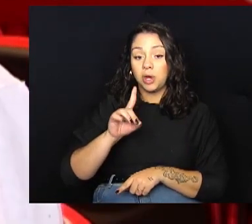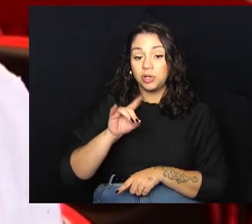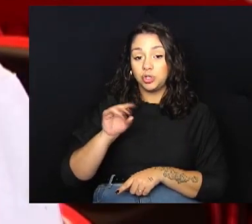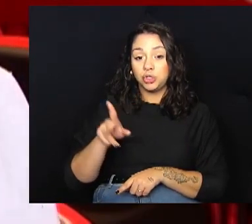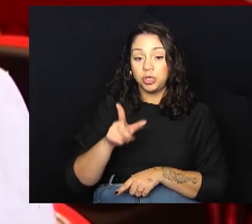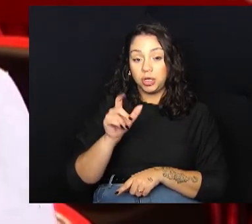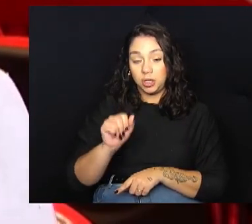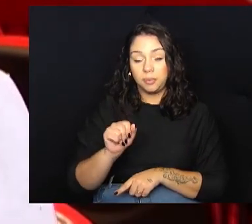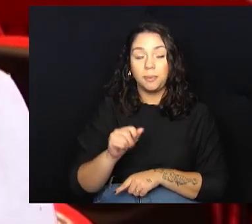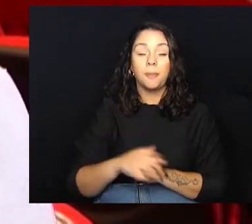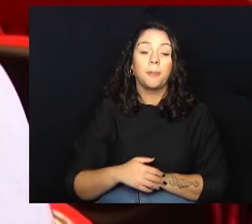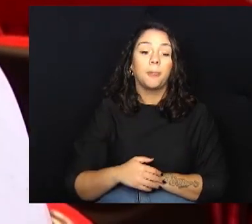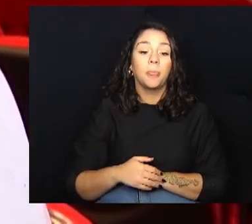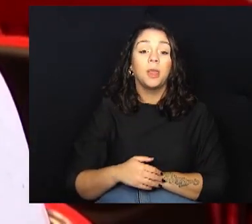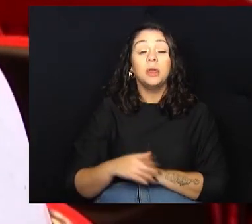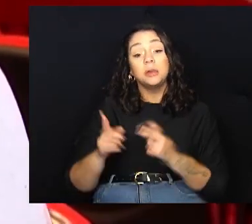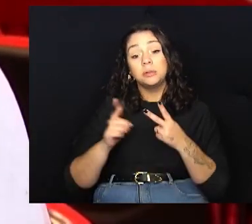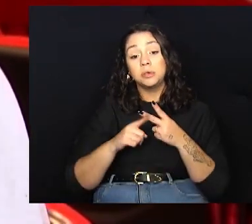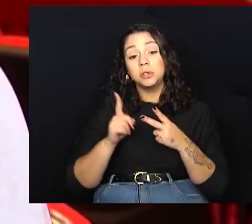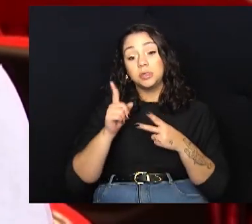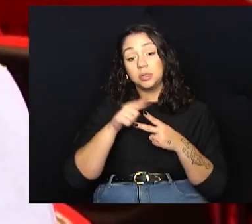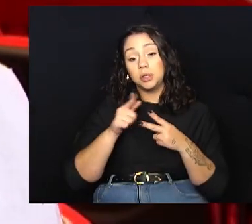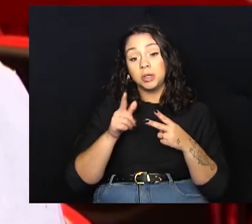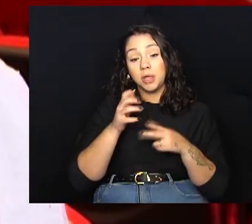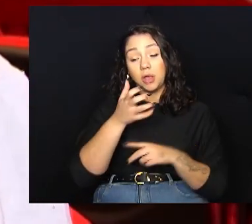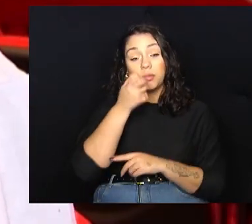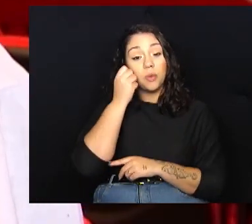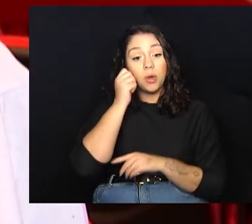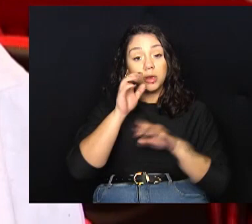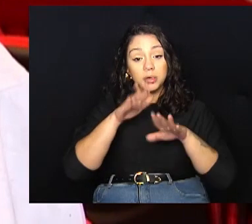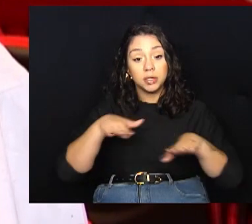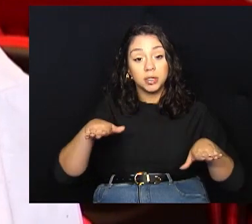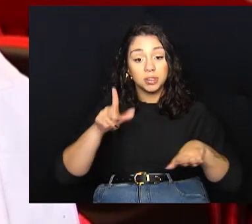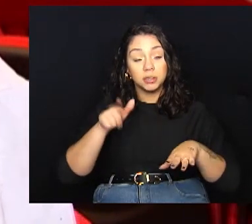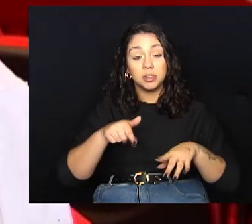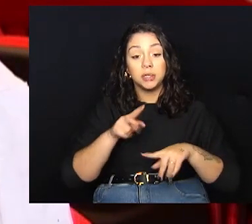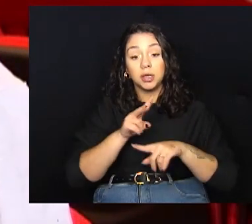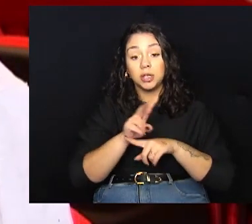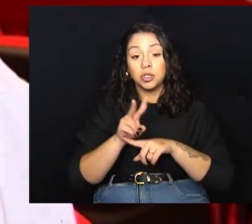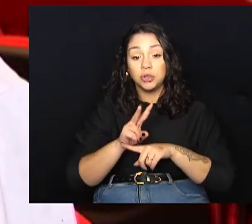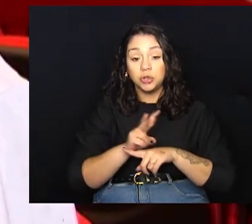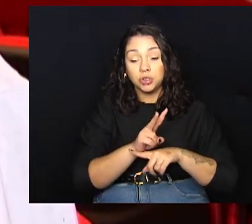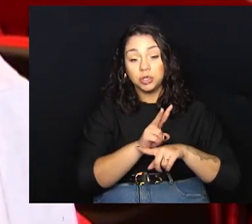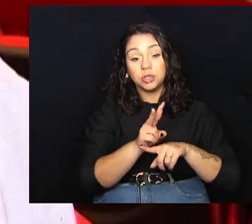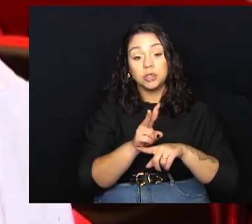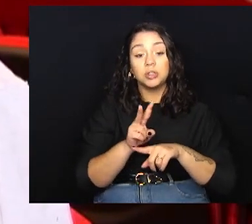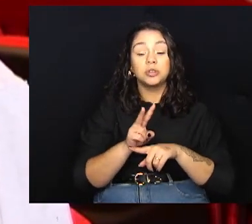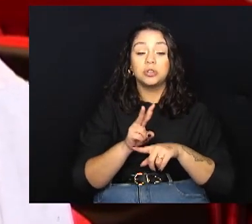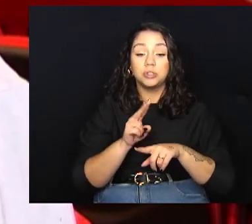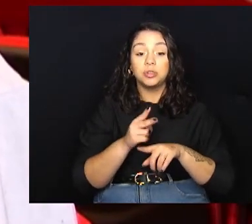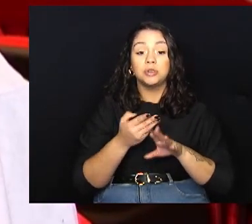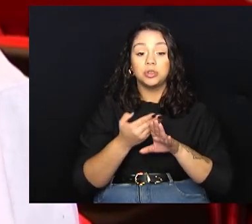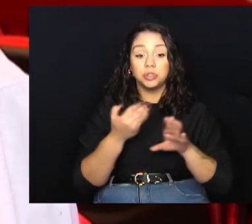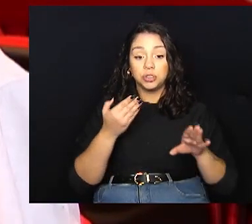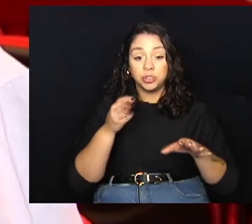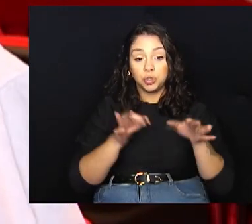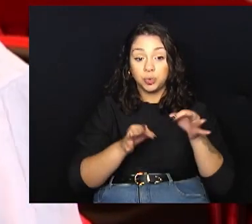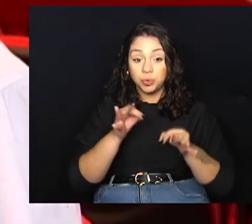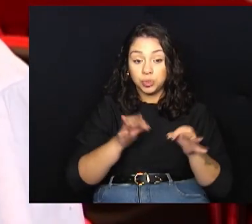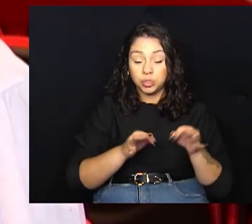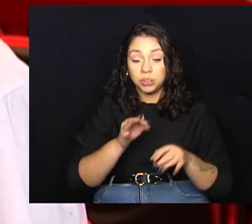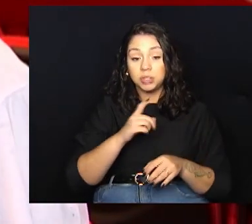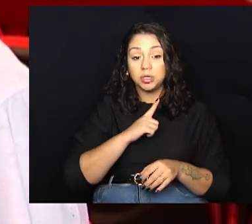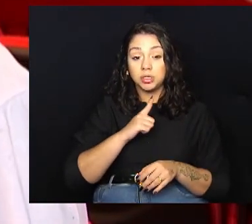acolhe crianças com Medida de proteção aplicada pela Vara da Infância e Juventude são crianças que